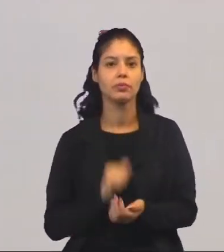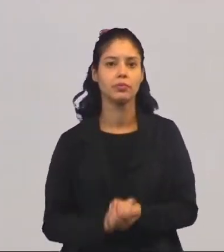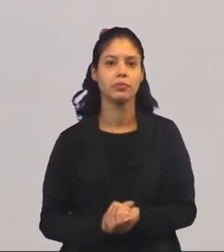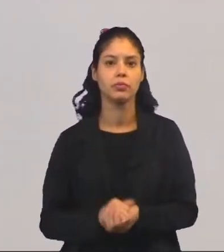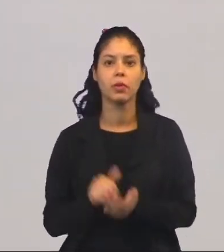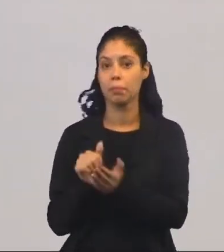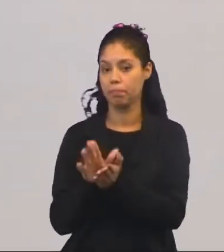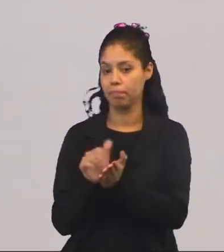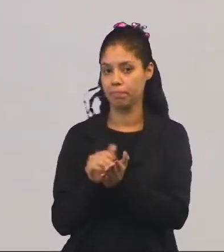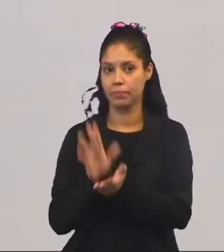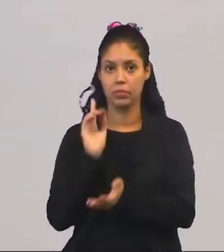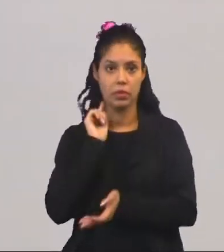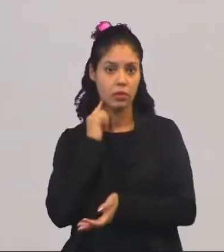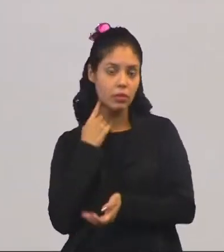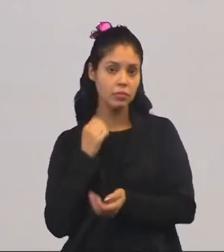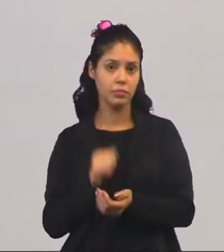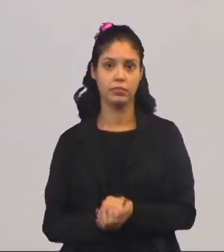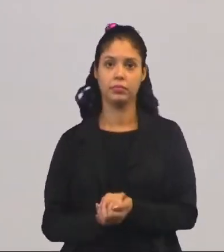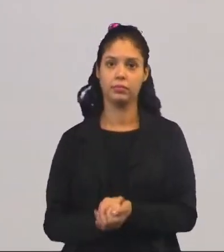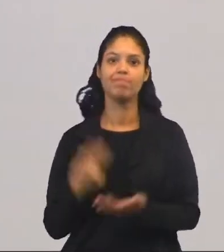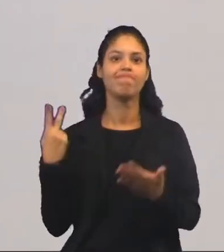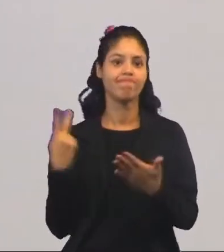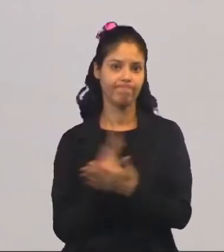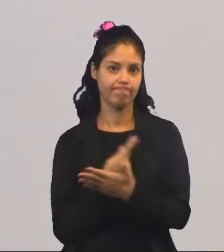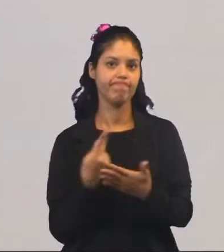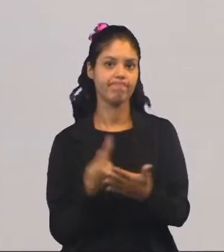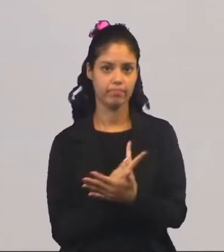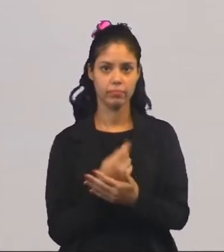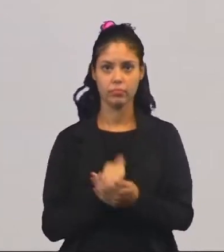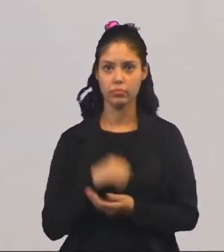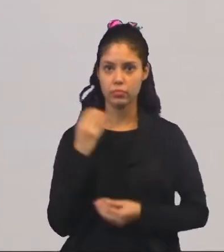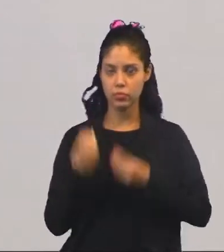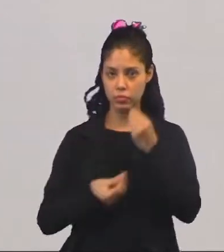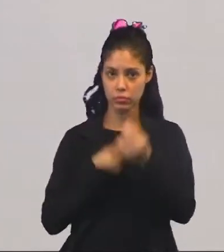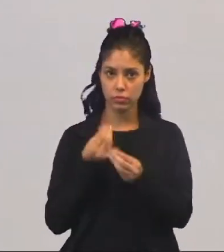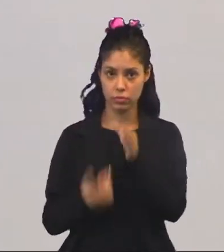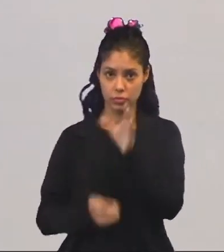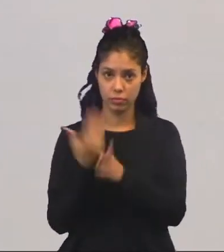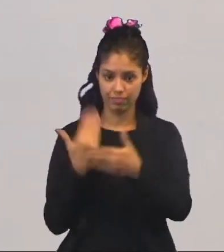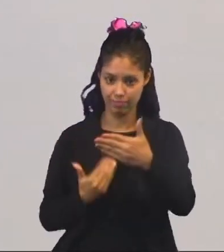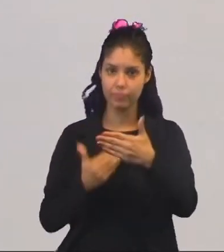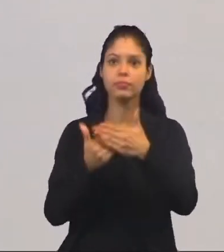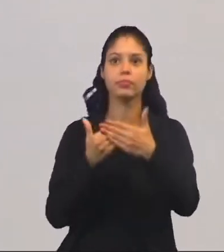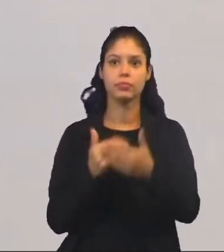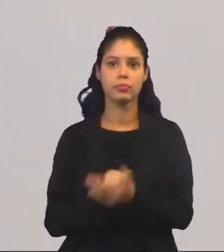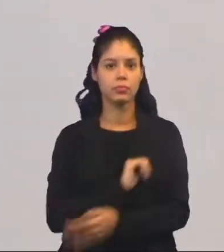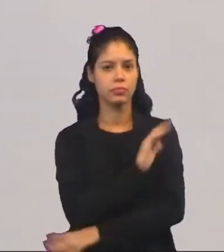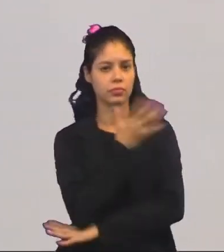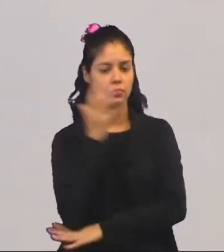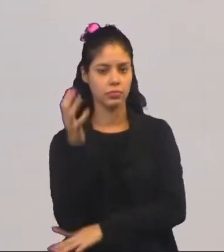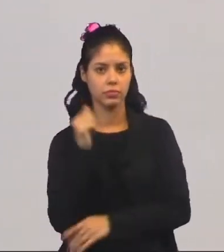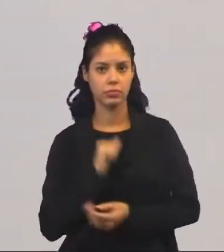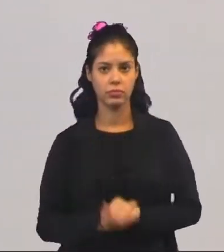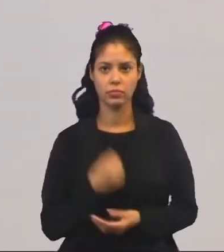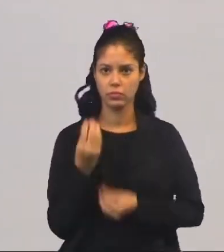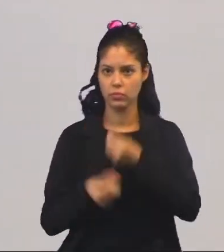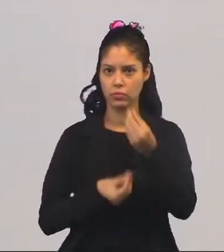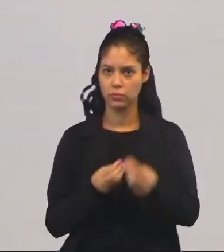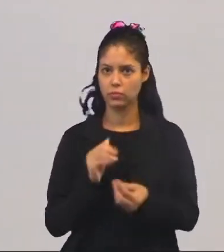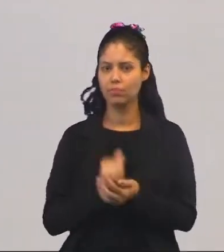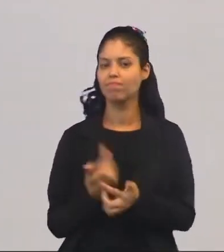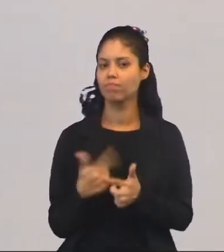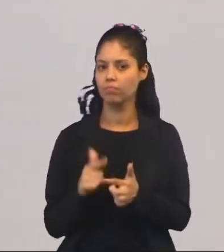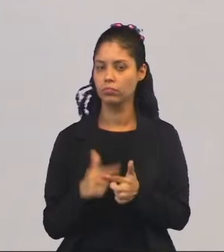e o descarte desse lixo de forma inadequada, como cria impactos ambientais, né? Como prejudica o